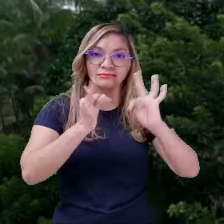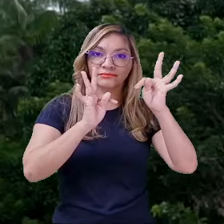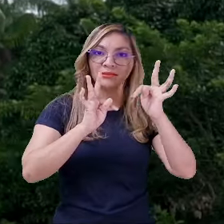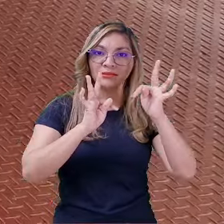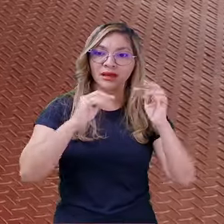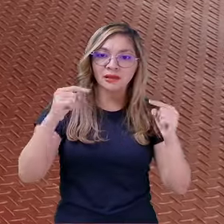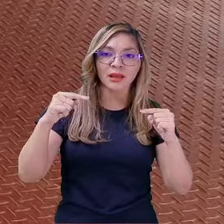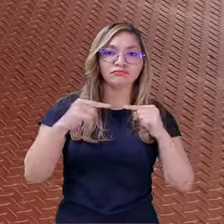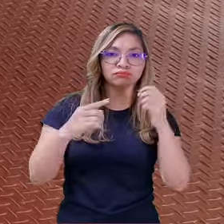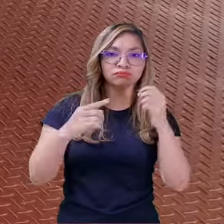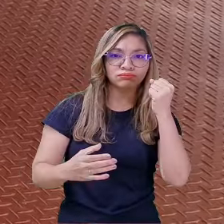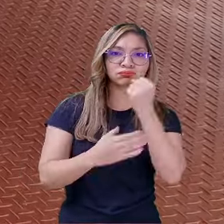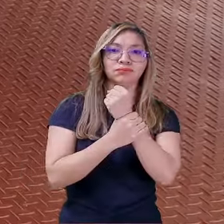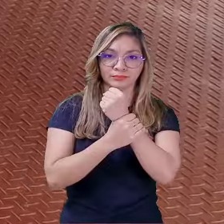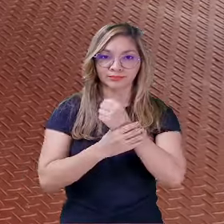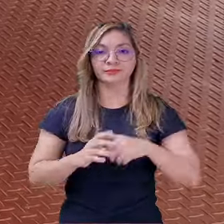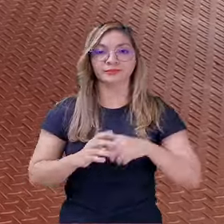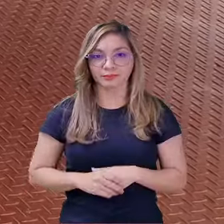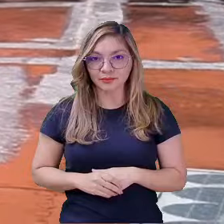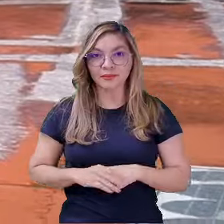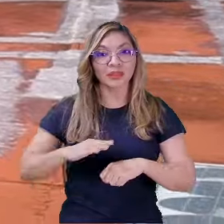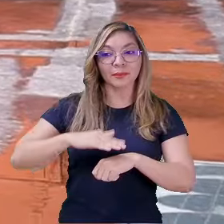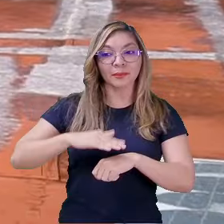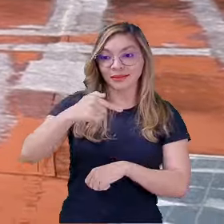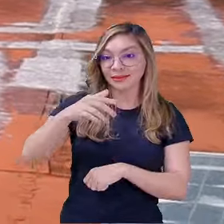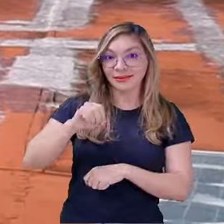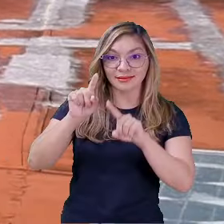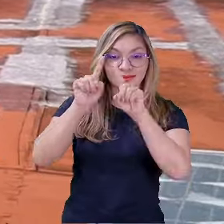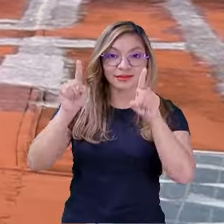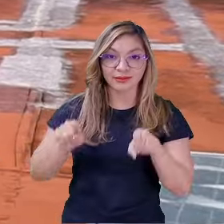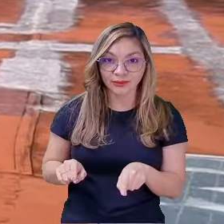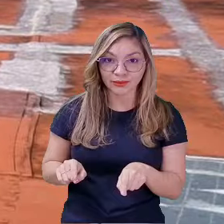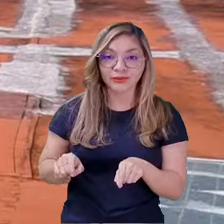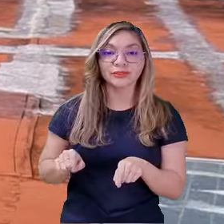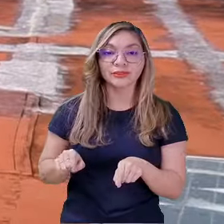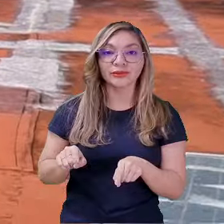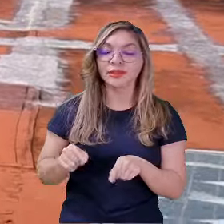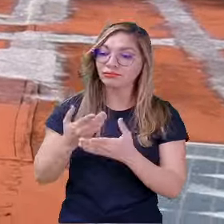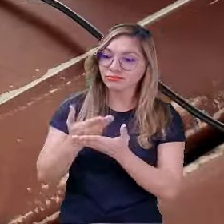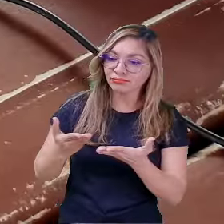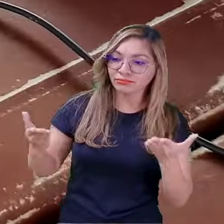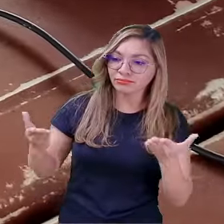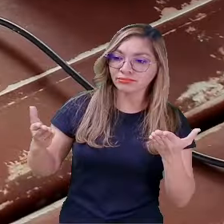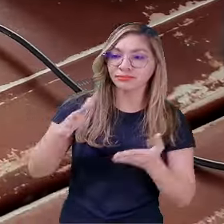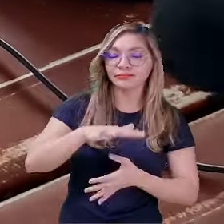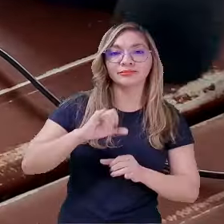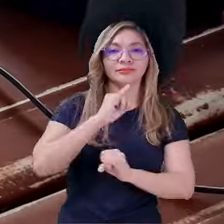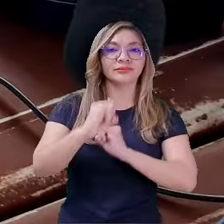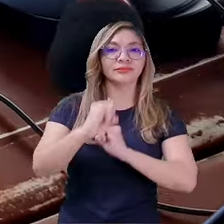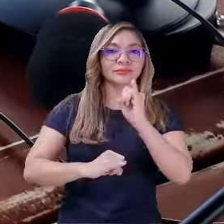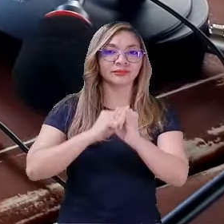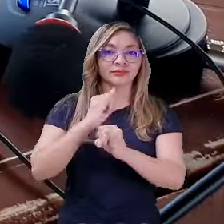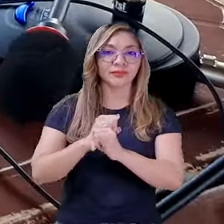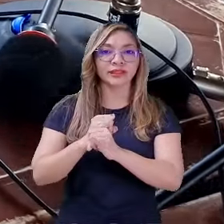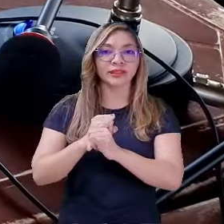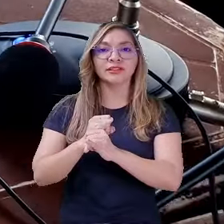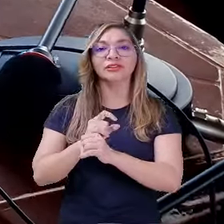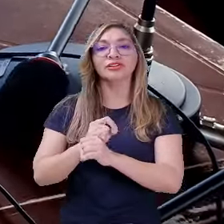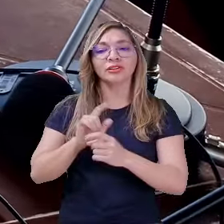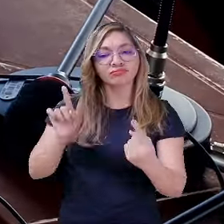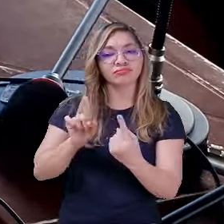e estável. Os mais de 70 servidores tiveram à disposição do sistema de internet que garante a eficiência nos atendimentos